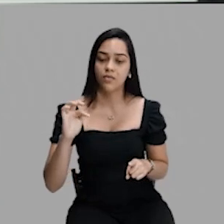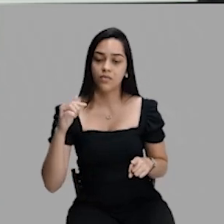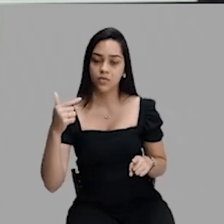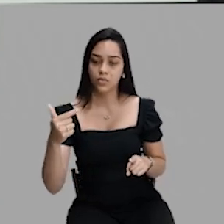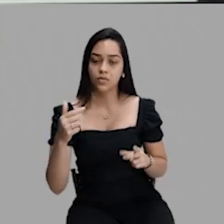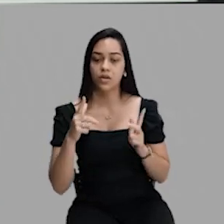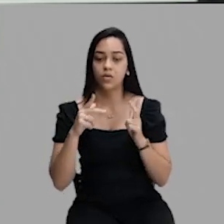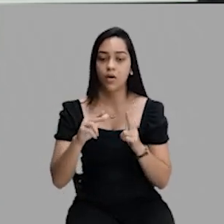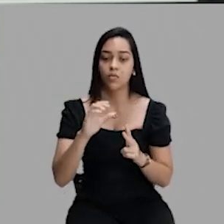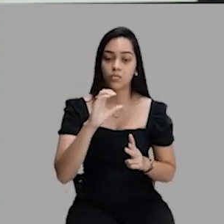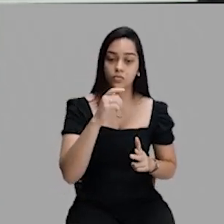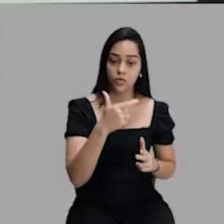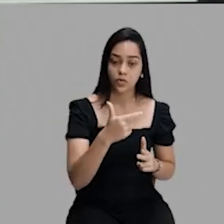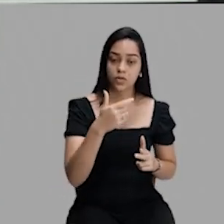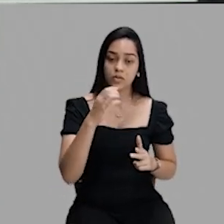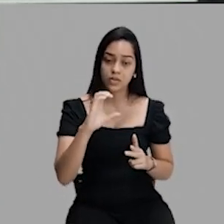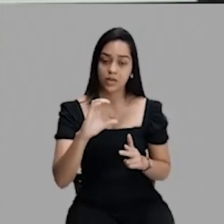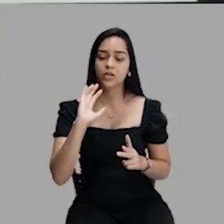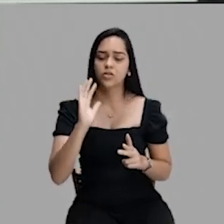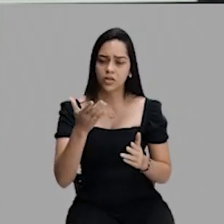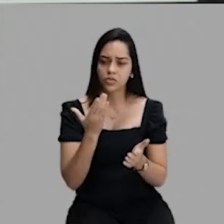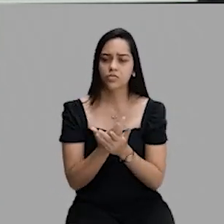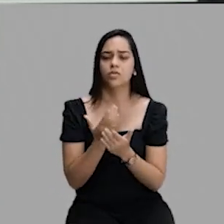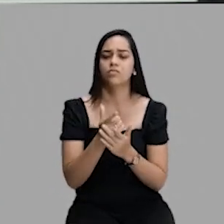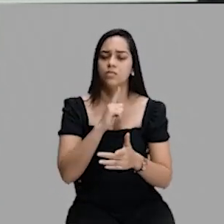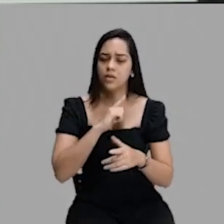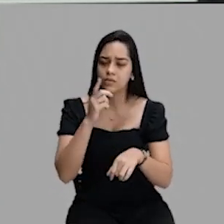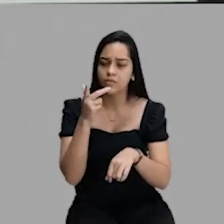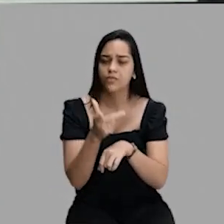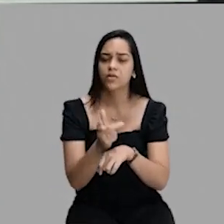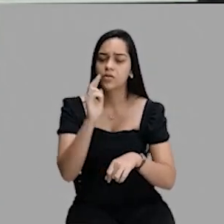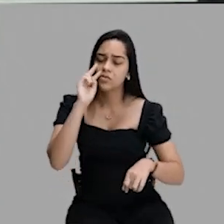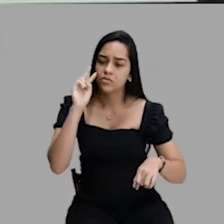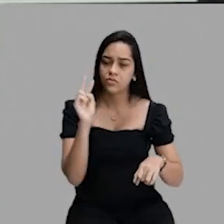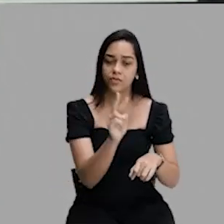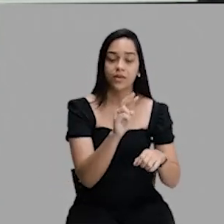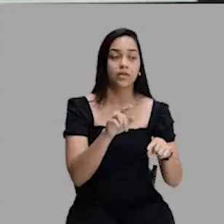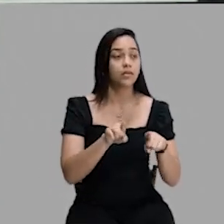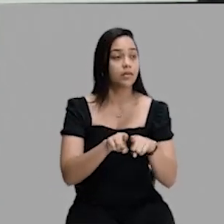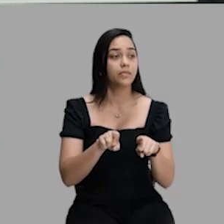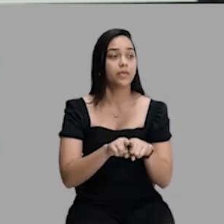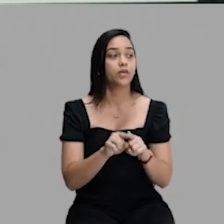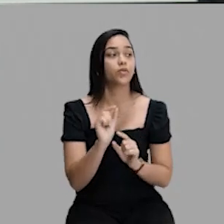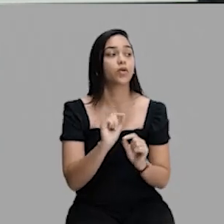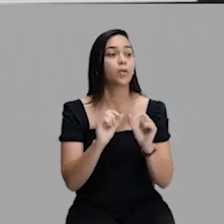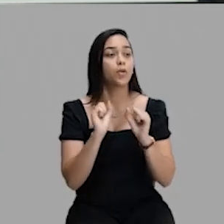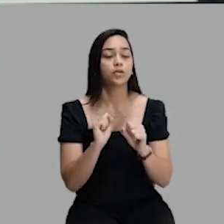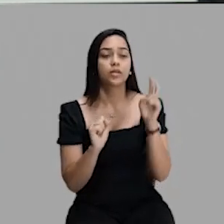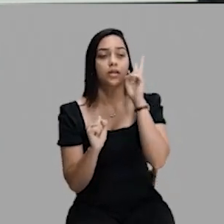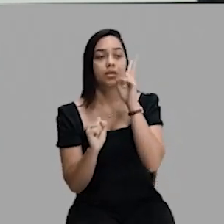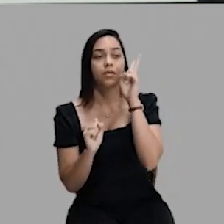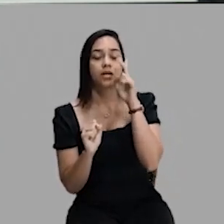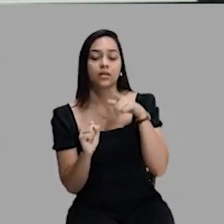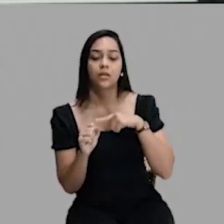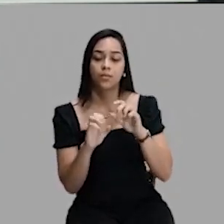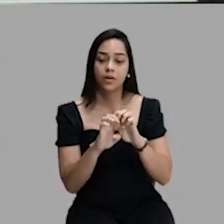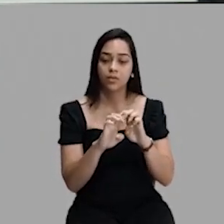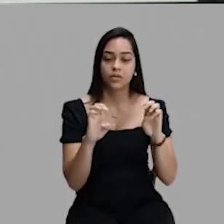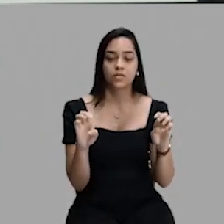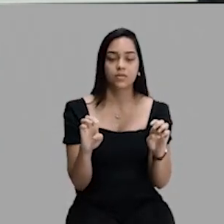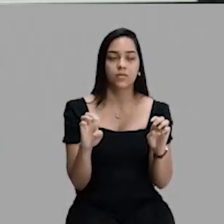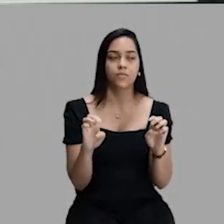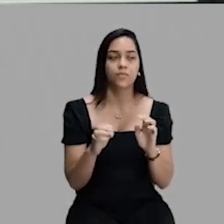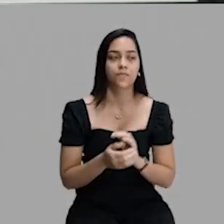2C. Beleza. Estudamos isso já, está lá no vídeo, assistam, né? Aqui, você lembrar que a gente montou uma equação,